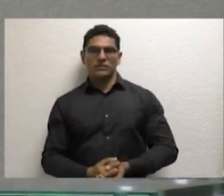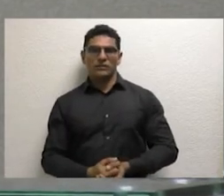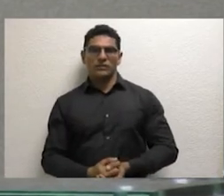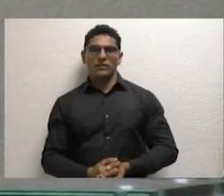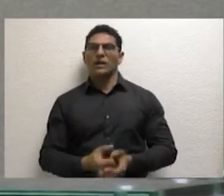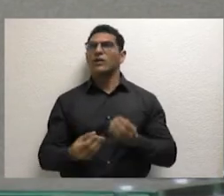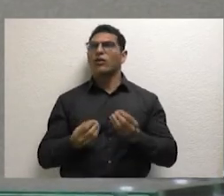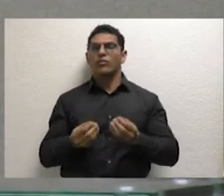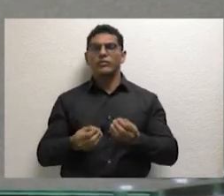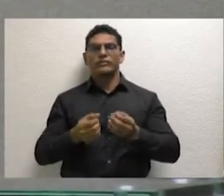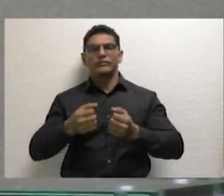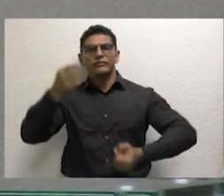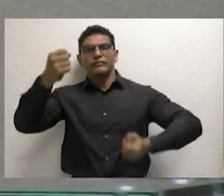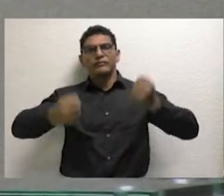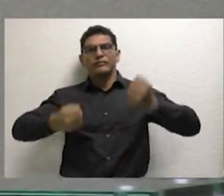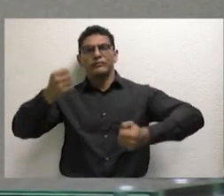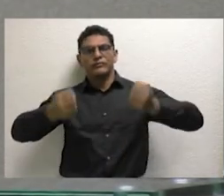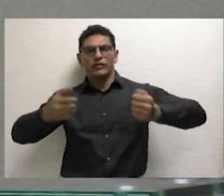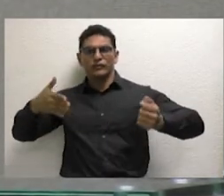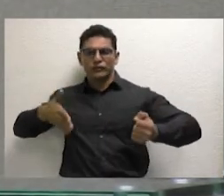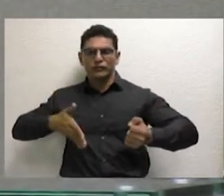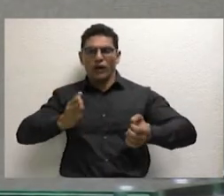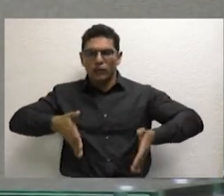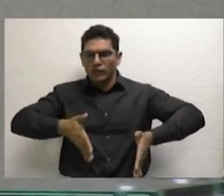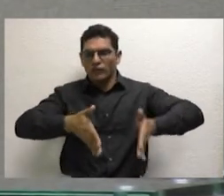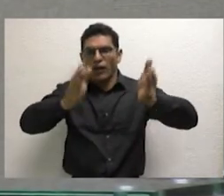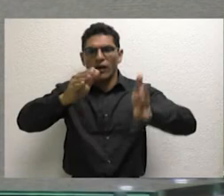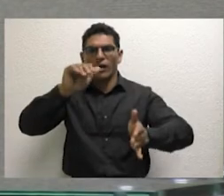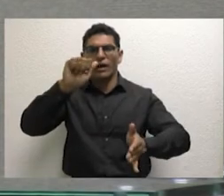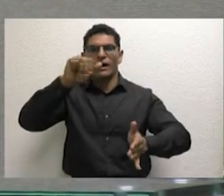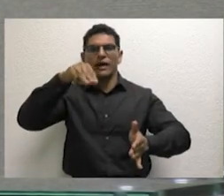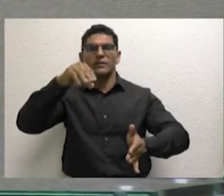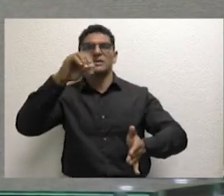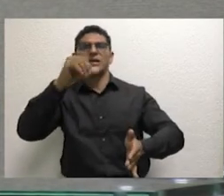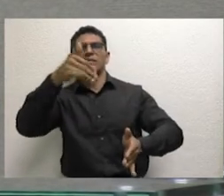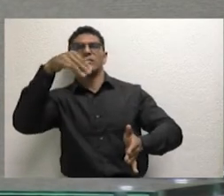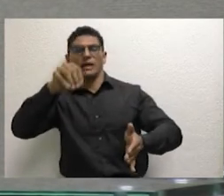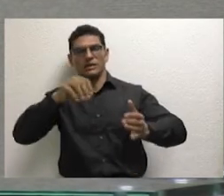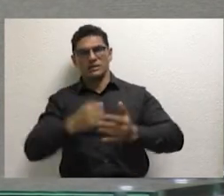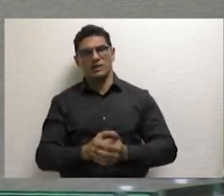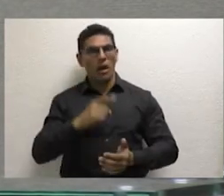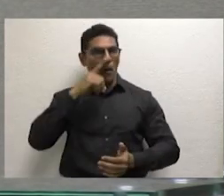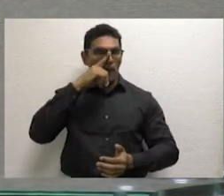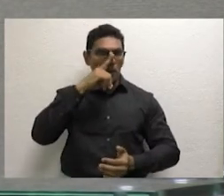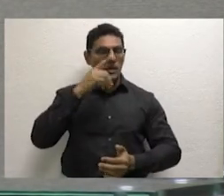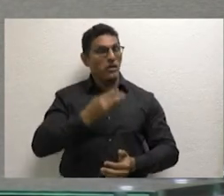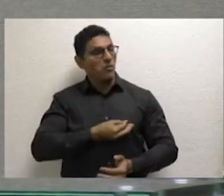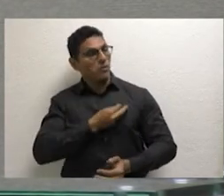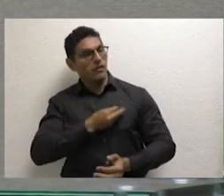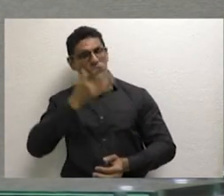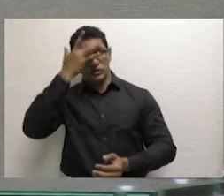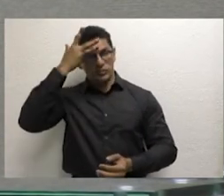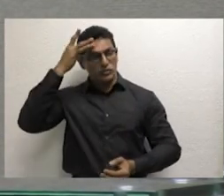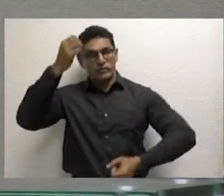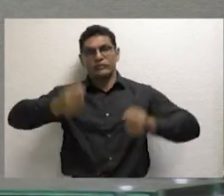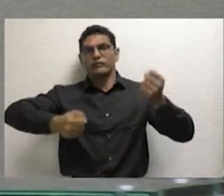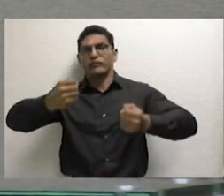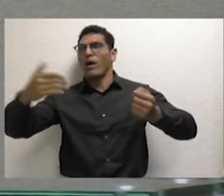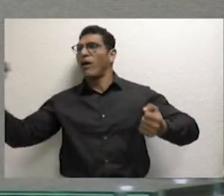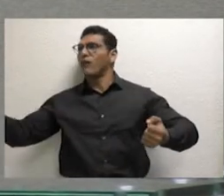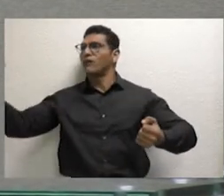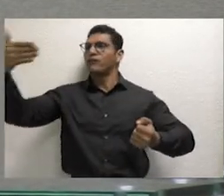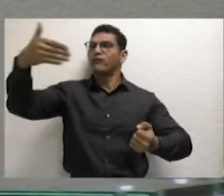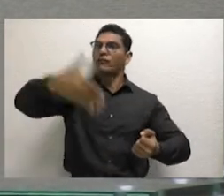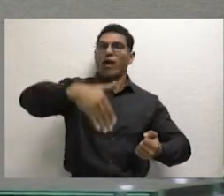M010 nós vamos colocar em risco as vidas dos nossos irmãos por isso eu